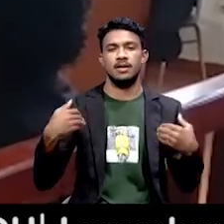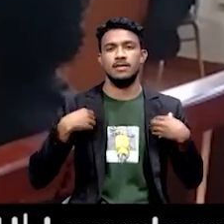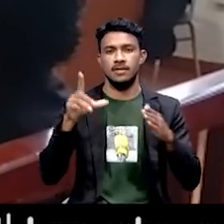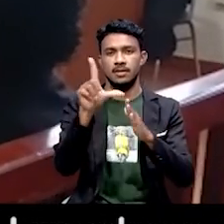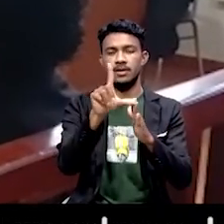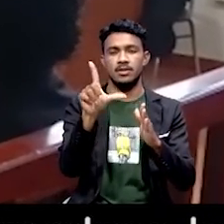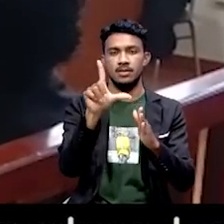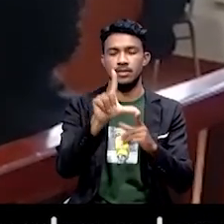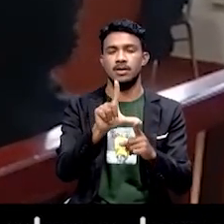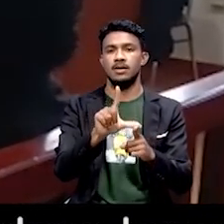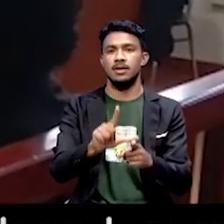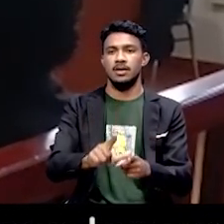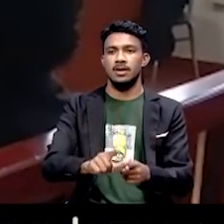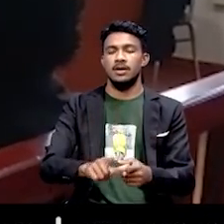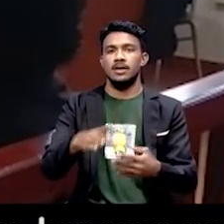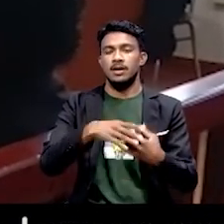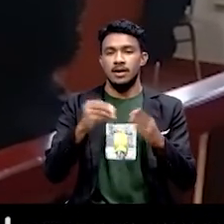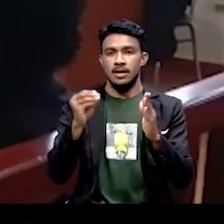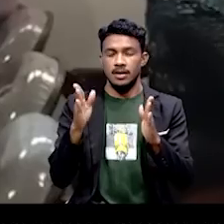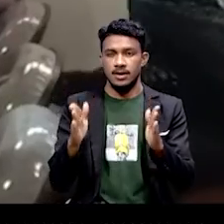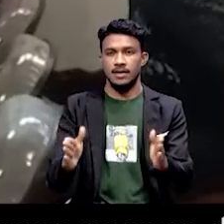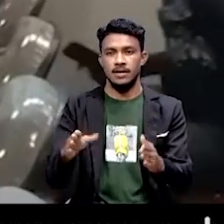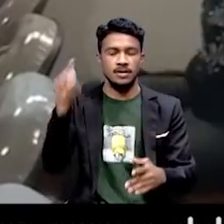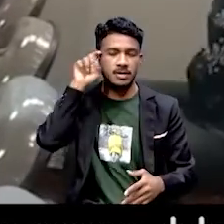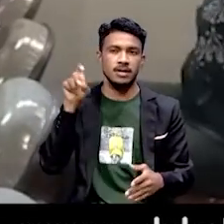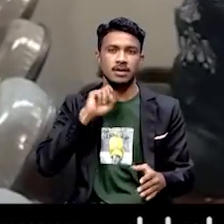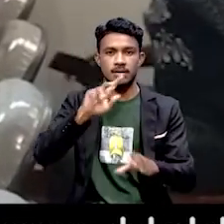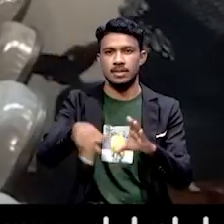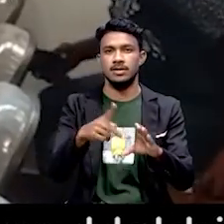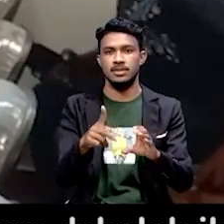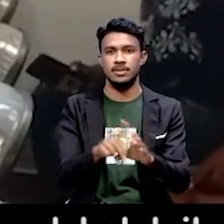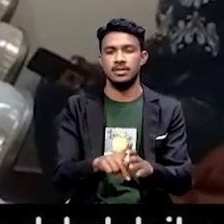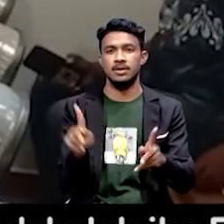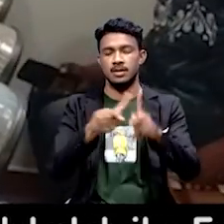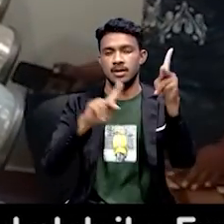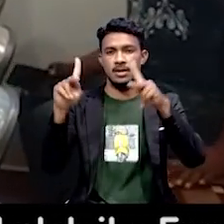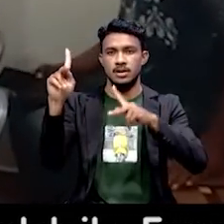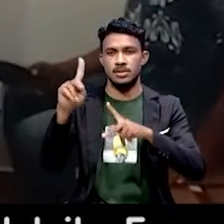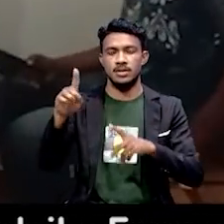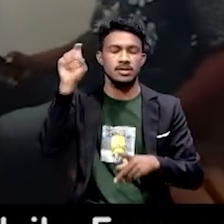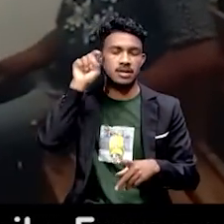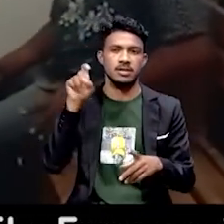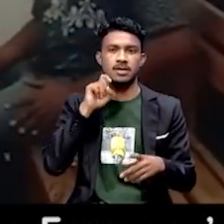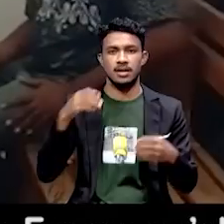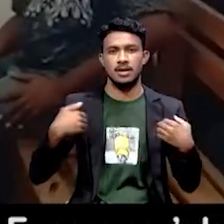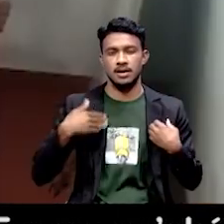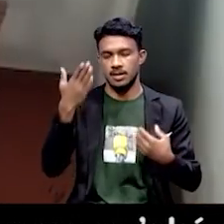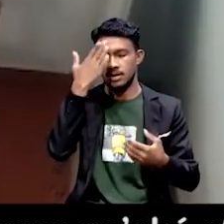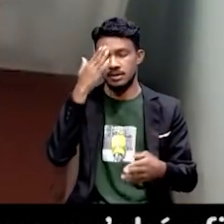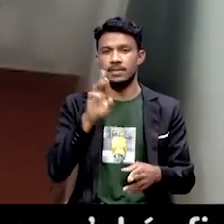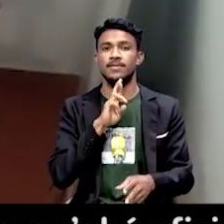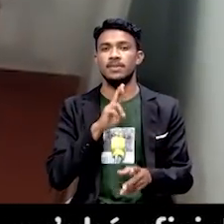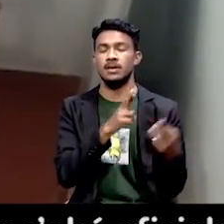né? Líder nacional Kairala Sanana Guzmão Mos marca presença. Bacaso, né? Sanana Guzmão Mos sai sassin e relorong tolulu fulan